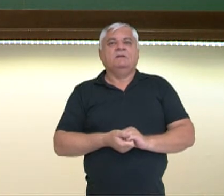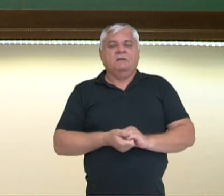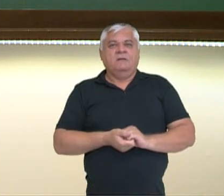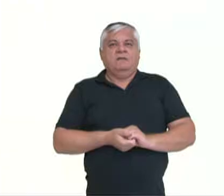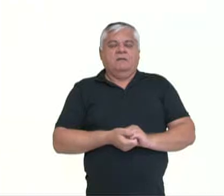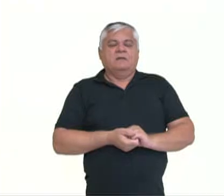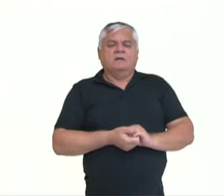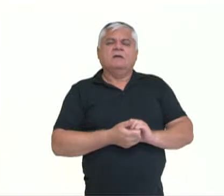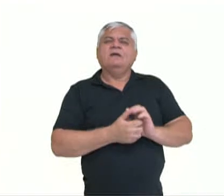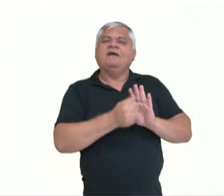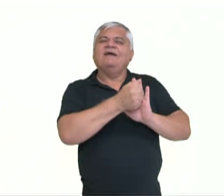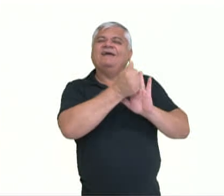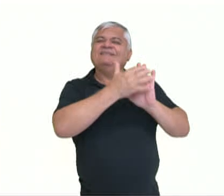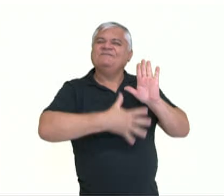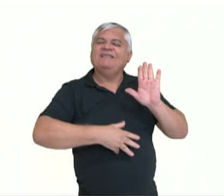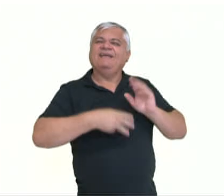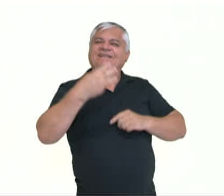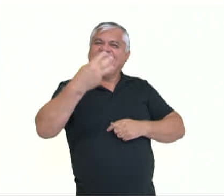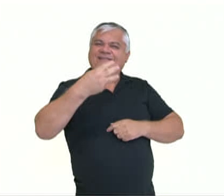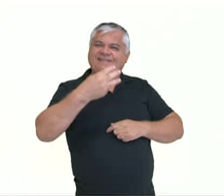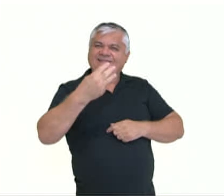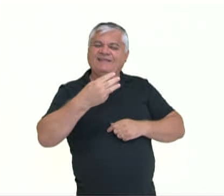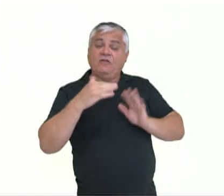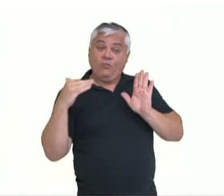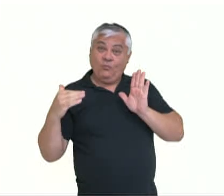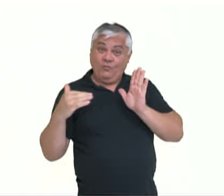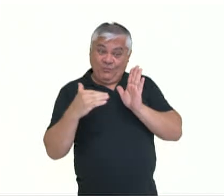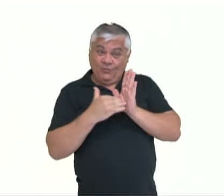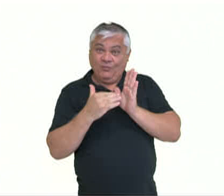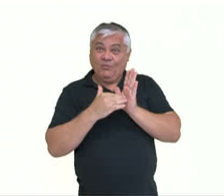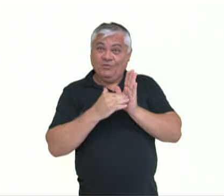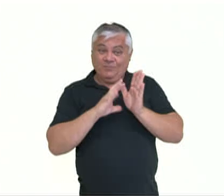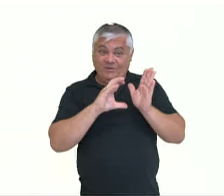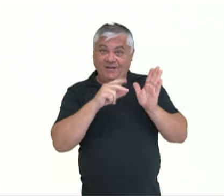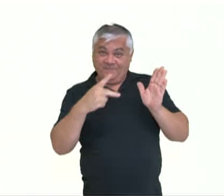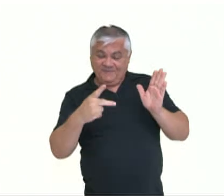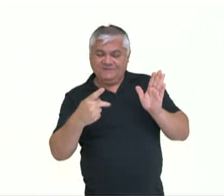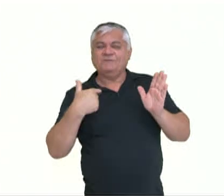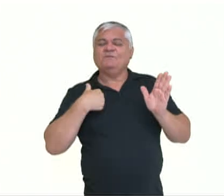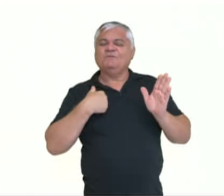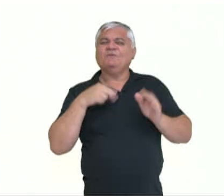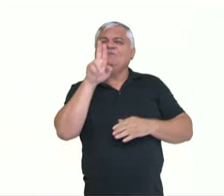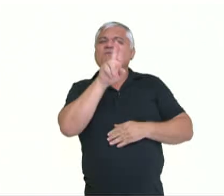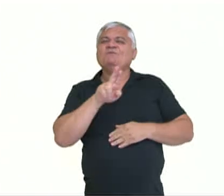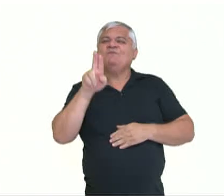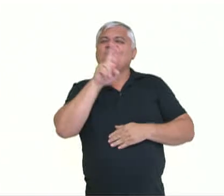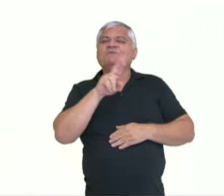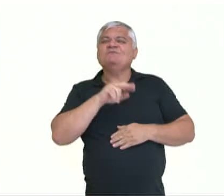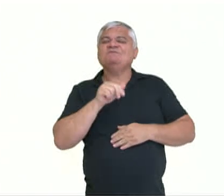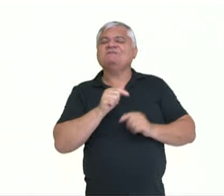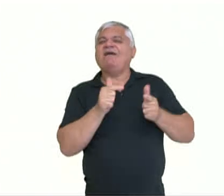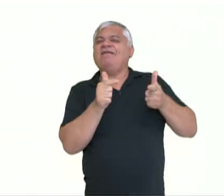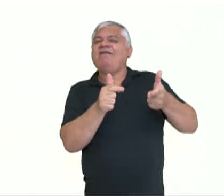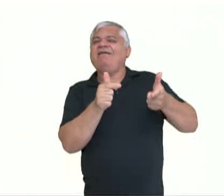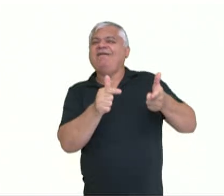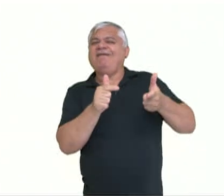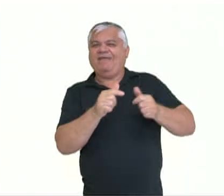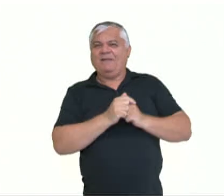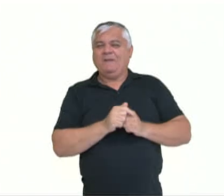Atividade 3. No último capítulo, o autor faz uso de uma ironia e metaforicamente traz o